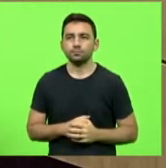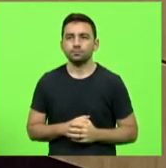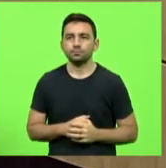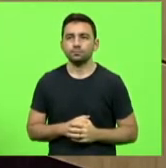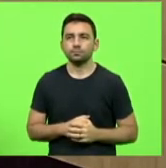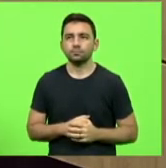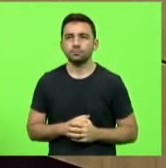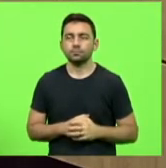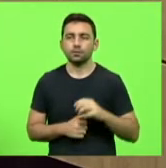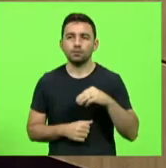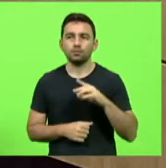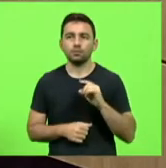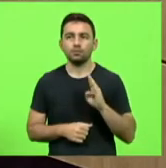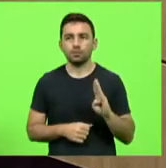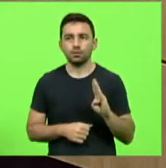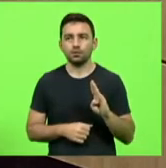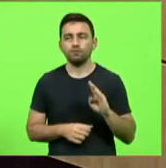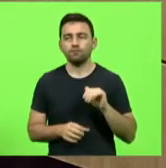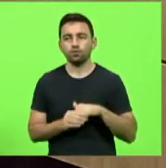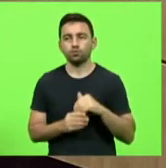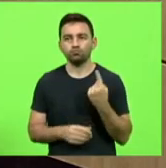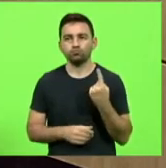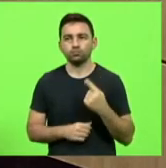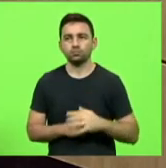bancada do MDB, voto 1.